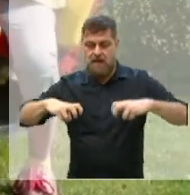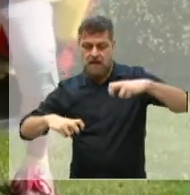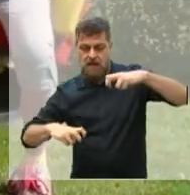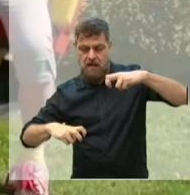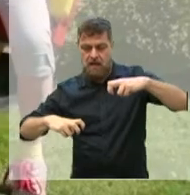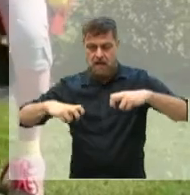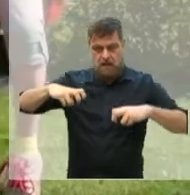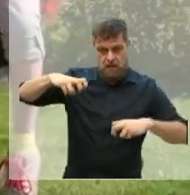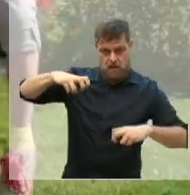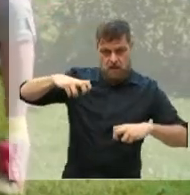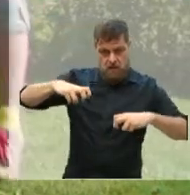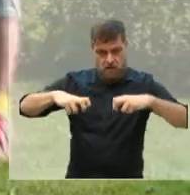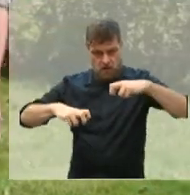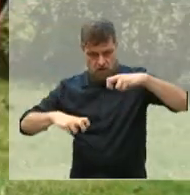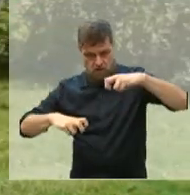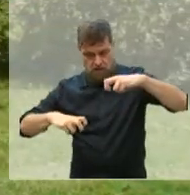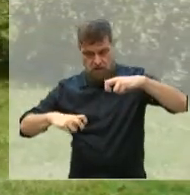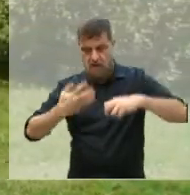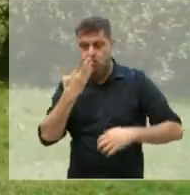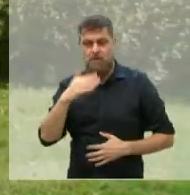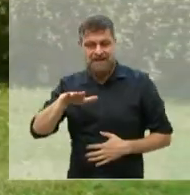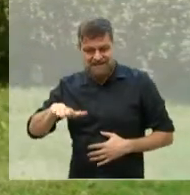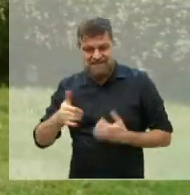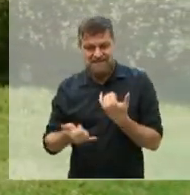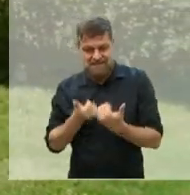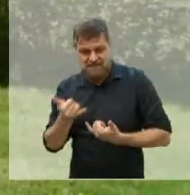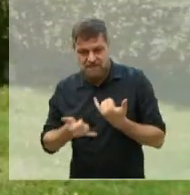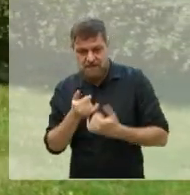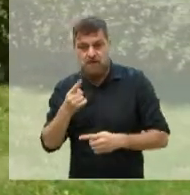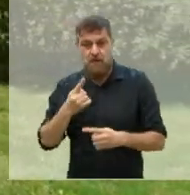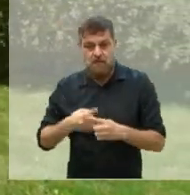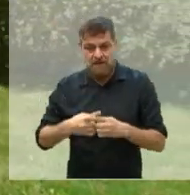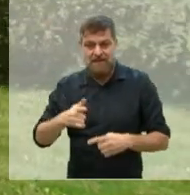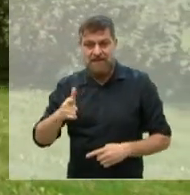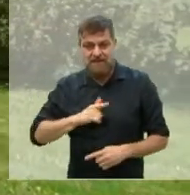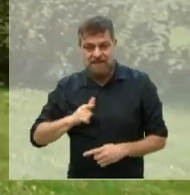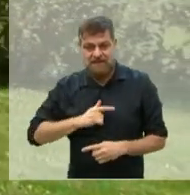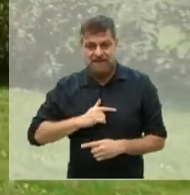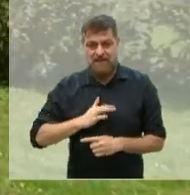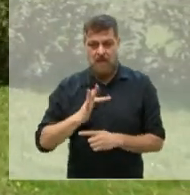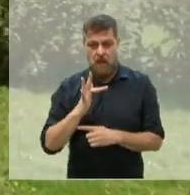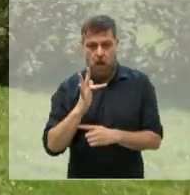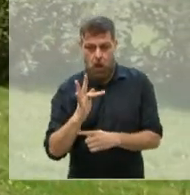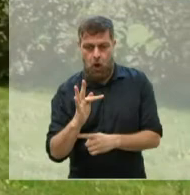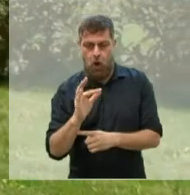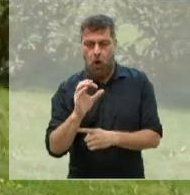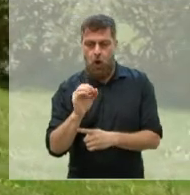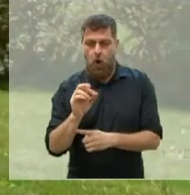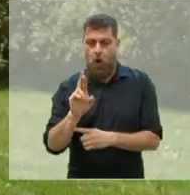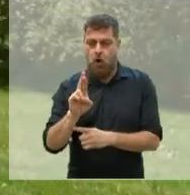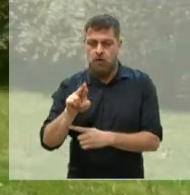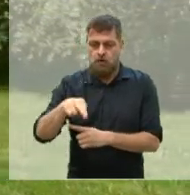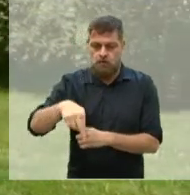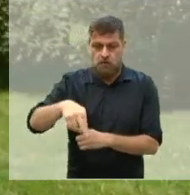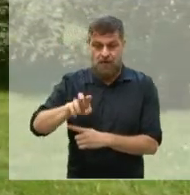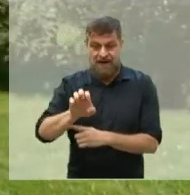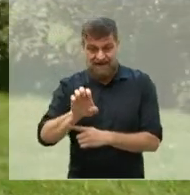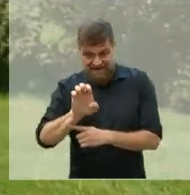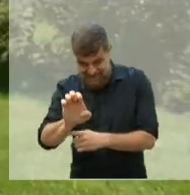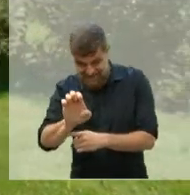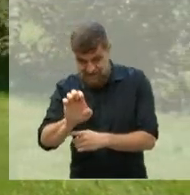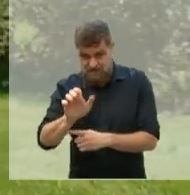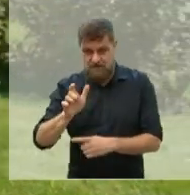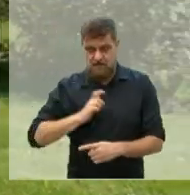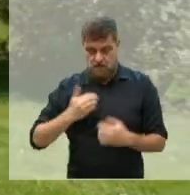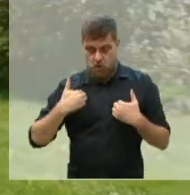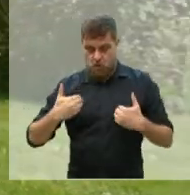Brincadeira de criança. Uma criança de um lado, outra do outro, só funciona por causa de momento ou torque. Ali está o peso do corpo, né? O peso do corpo,